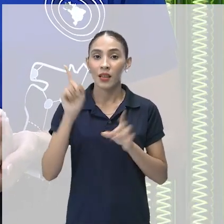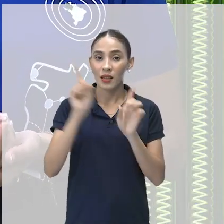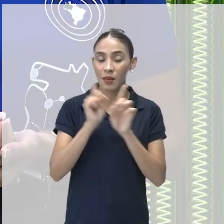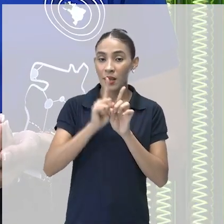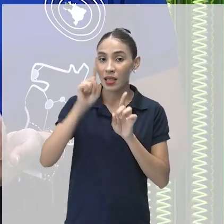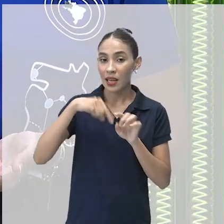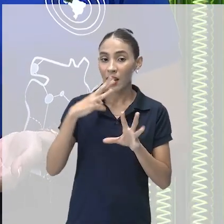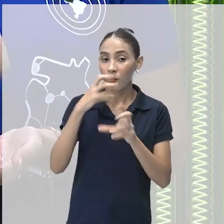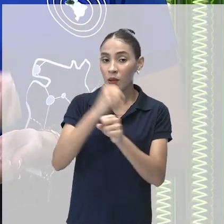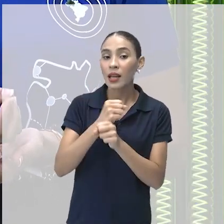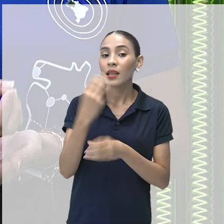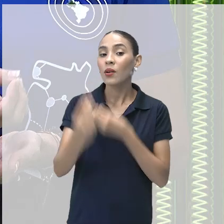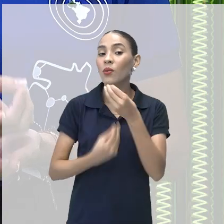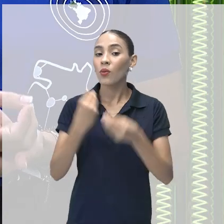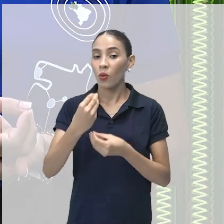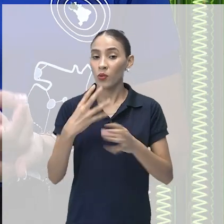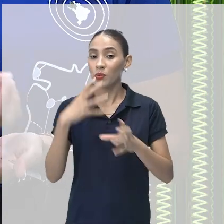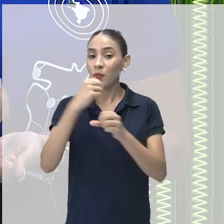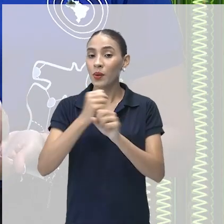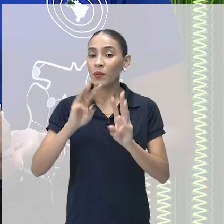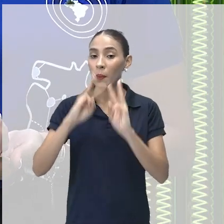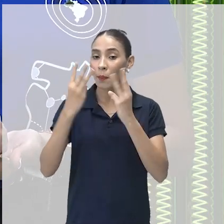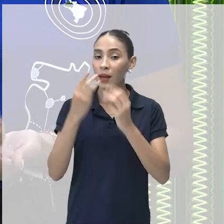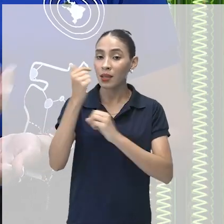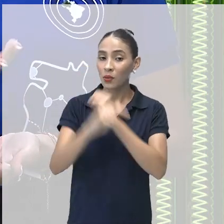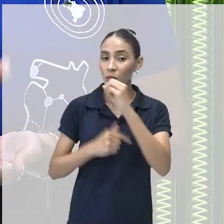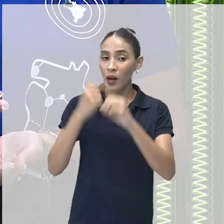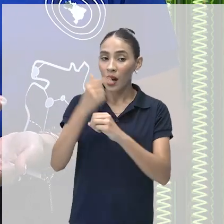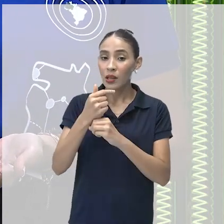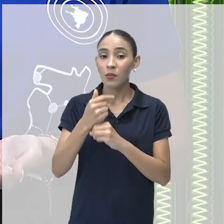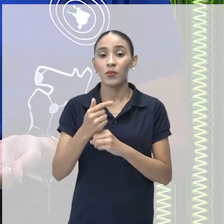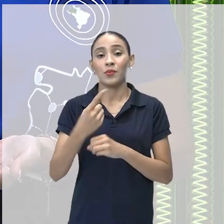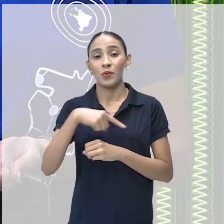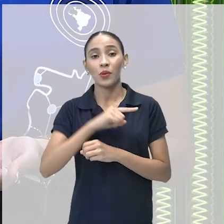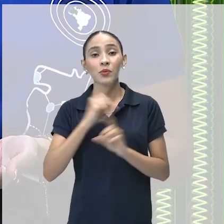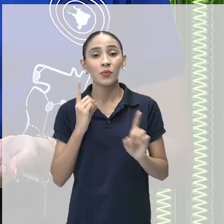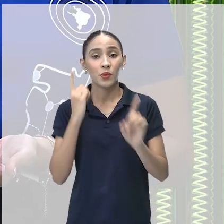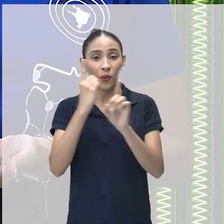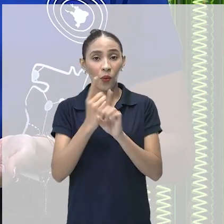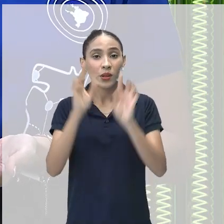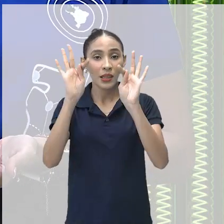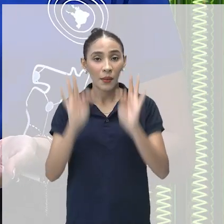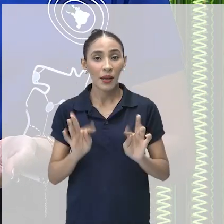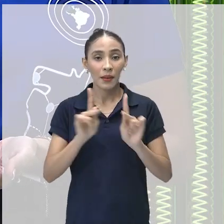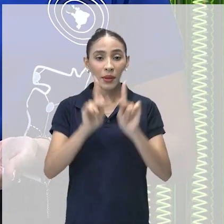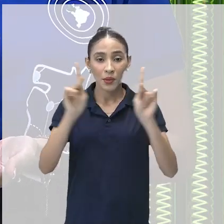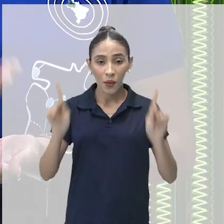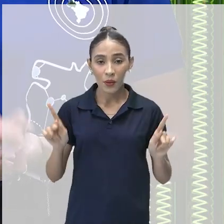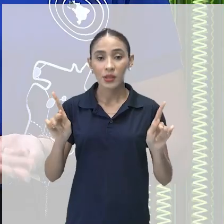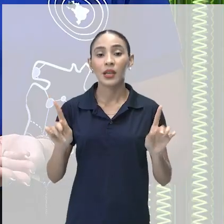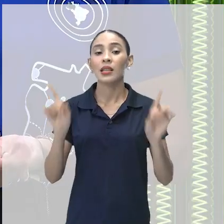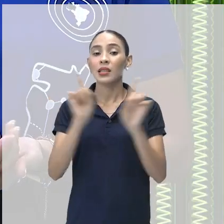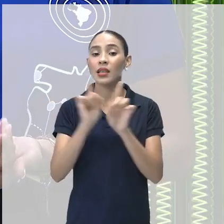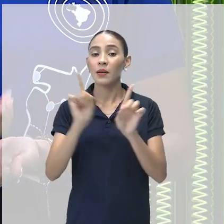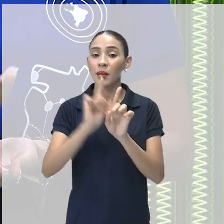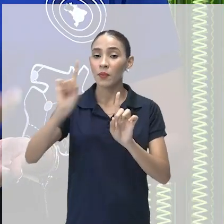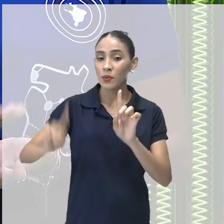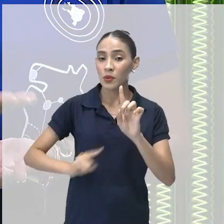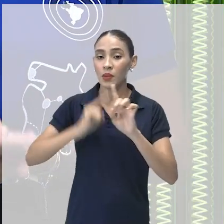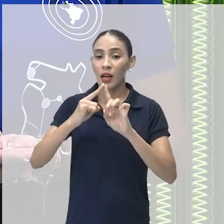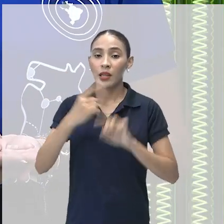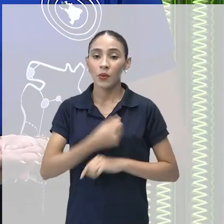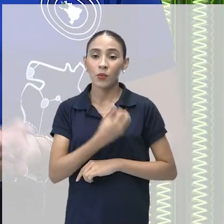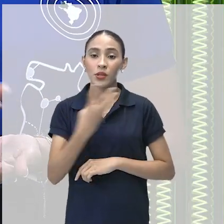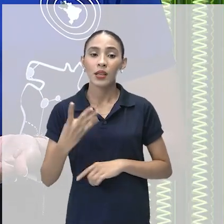ela é calculada somando a massa dos átomos, que nós podemos obter lá na tabela periódica, multiplicada